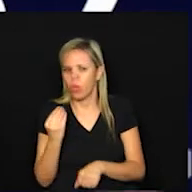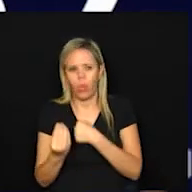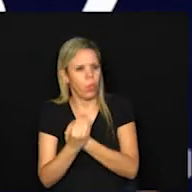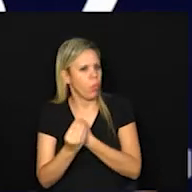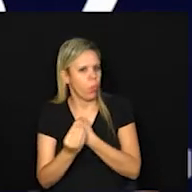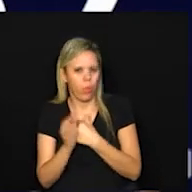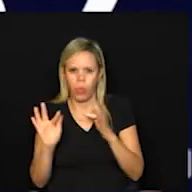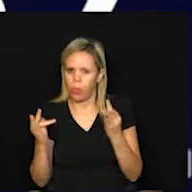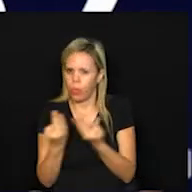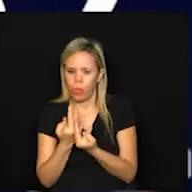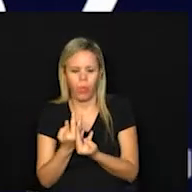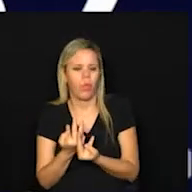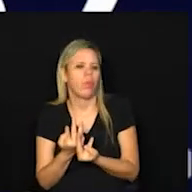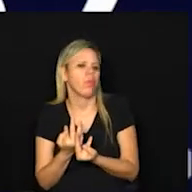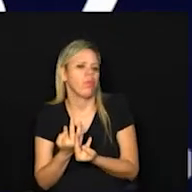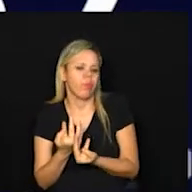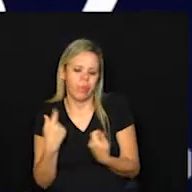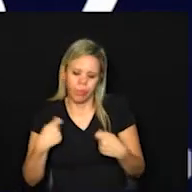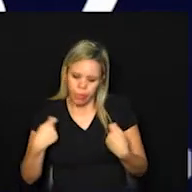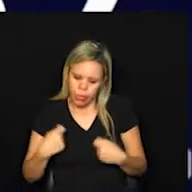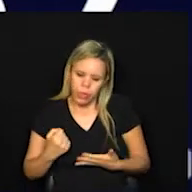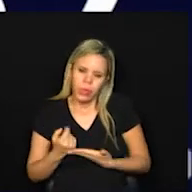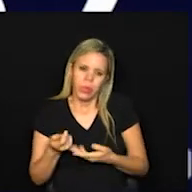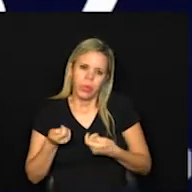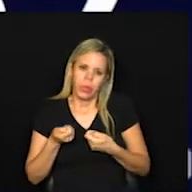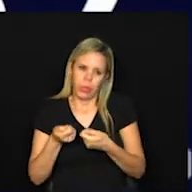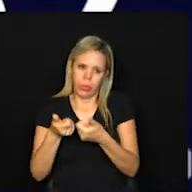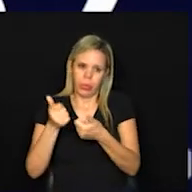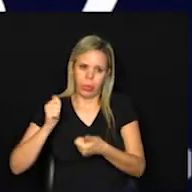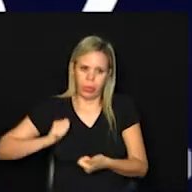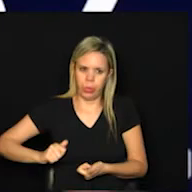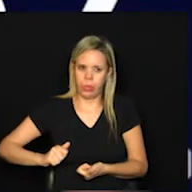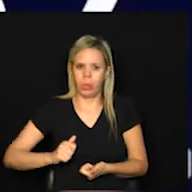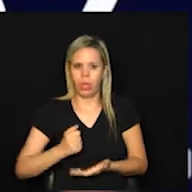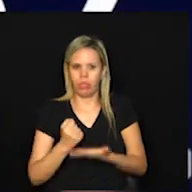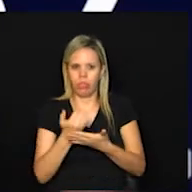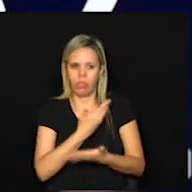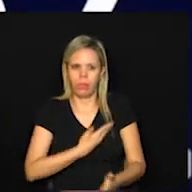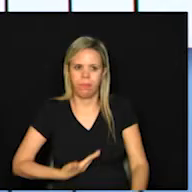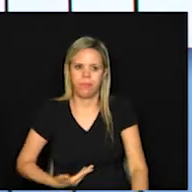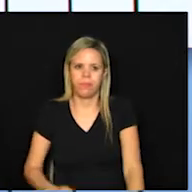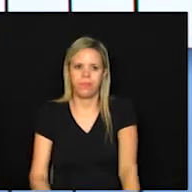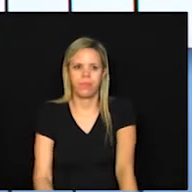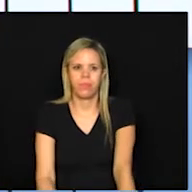manter a família. Ela necessita do auxílio e das políticas do Estado.